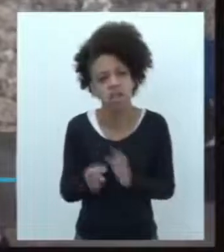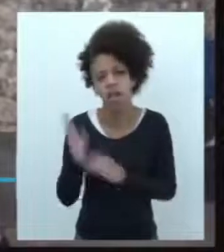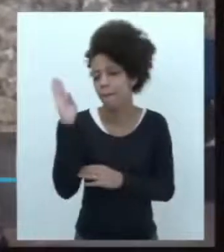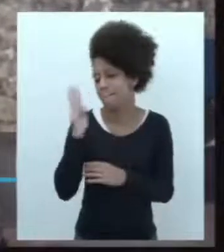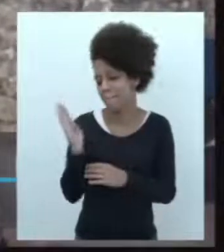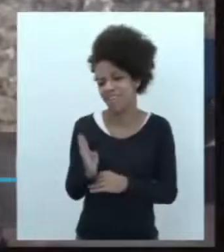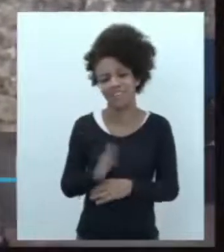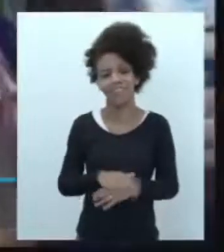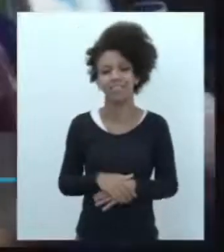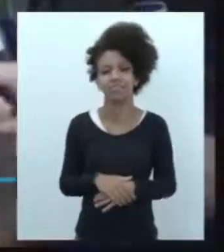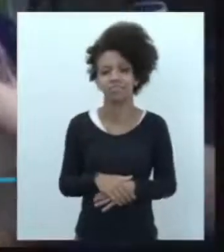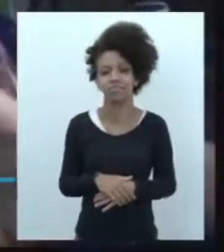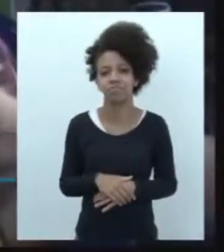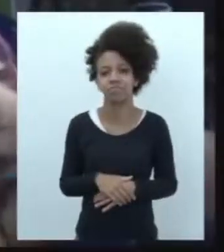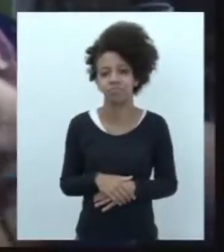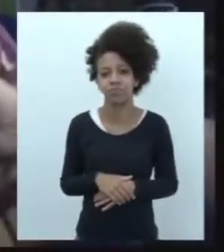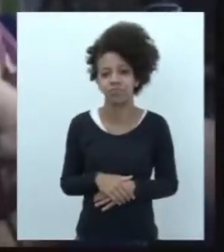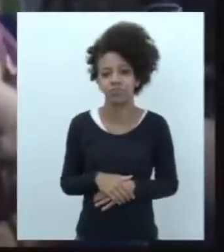brasileiro está ficando.